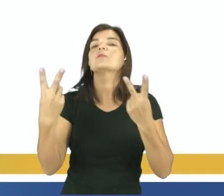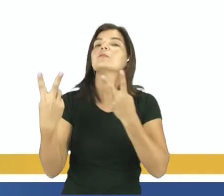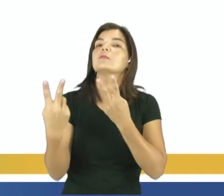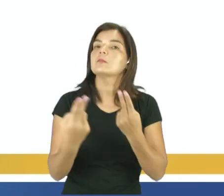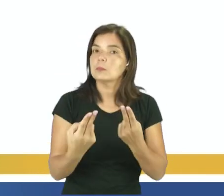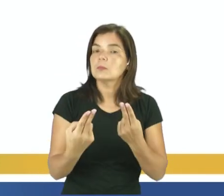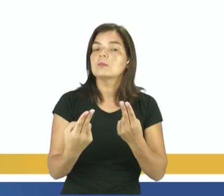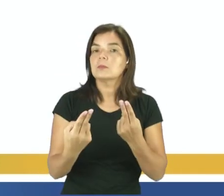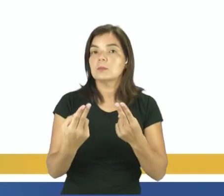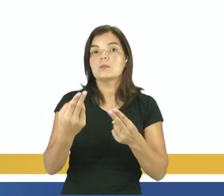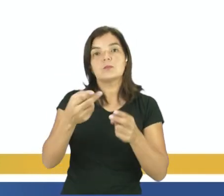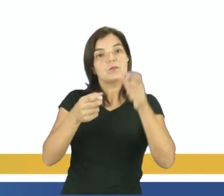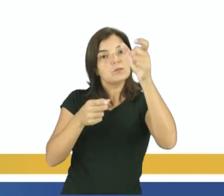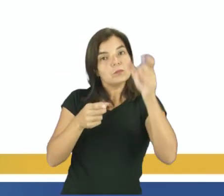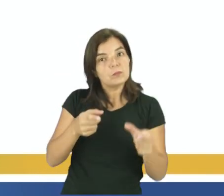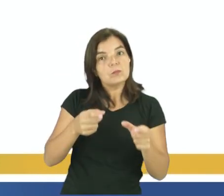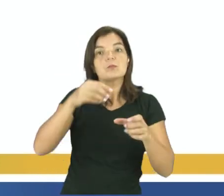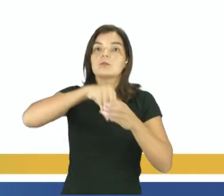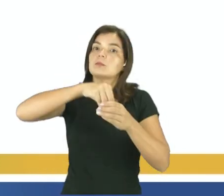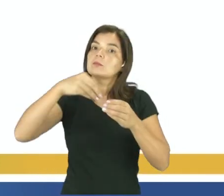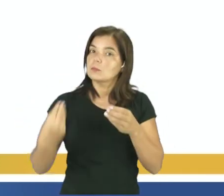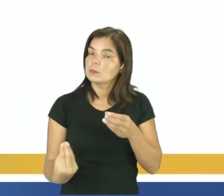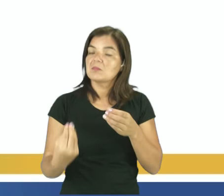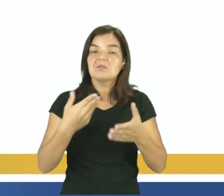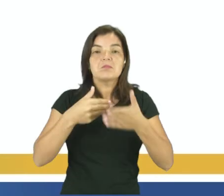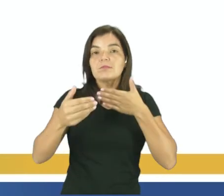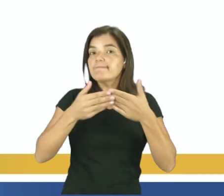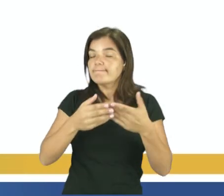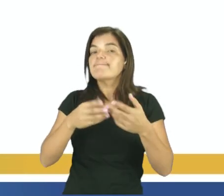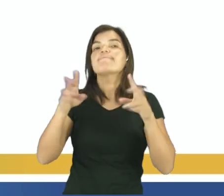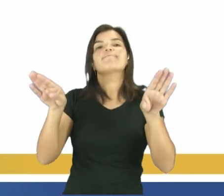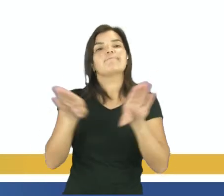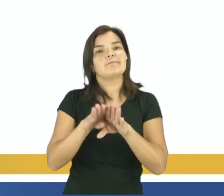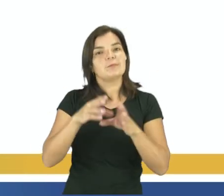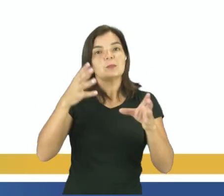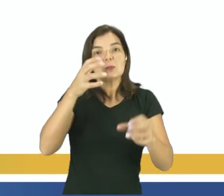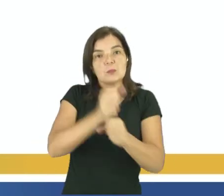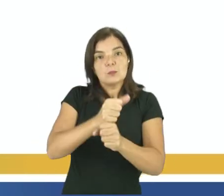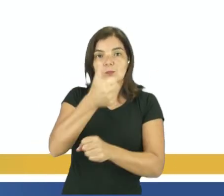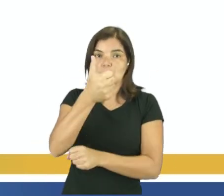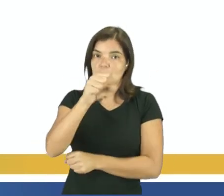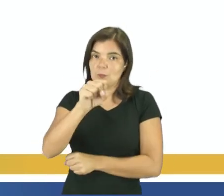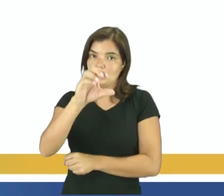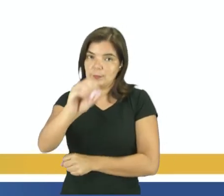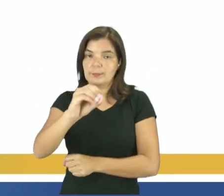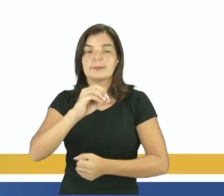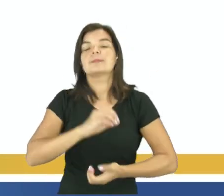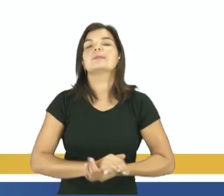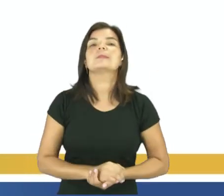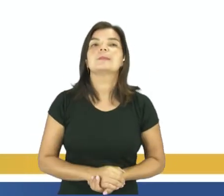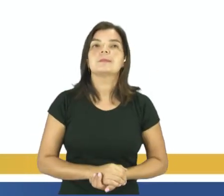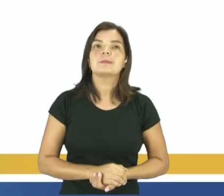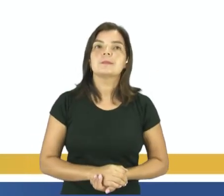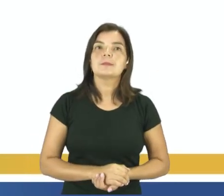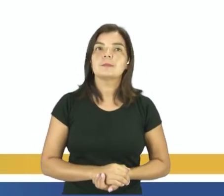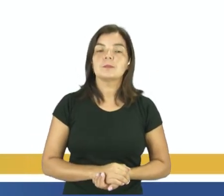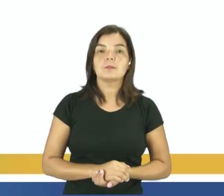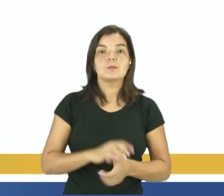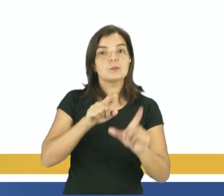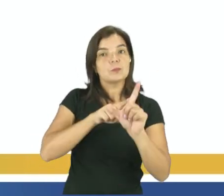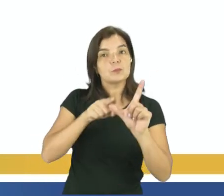também colaterais, só que eles são externos. Não importa, eles também vão somar 180 graus. Então,